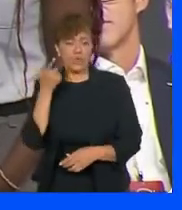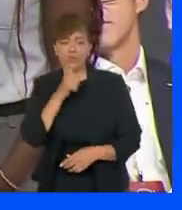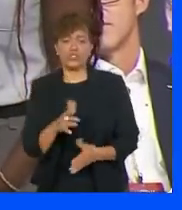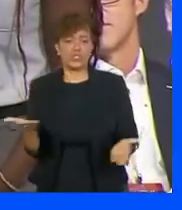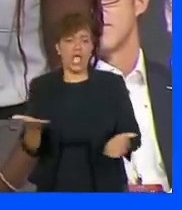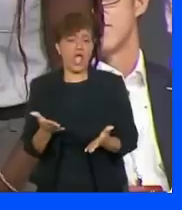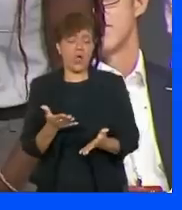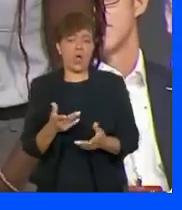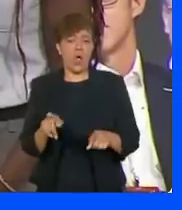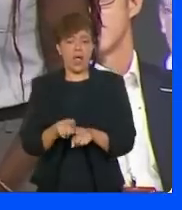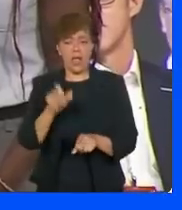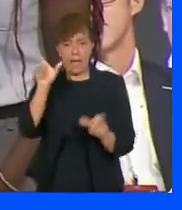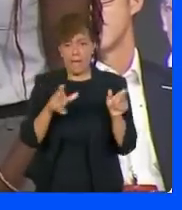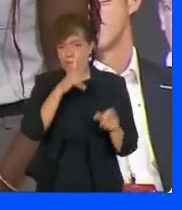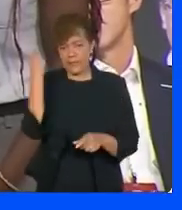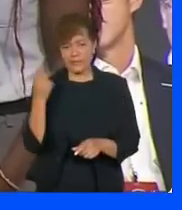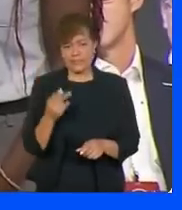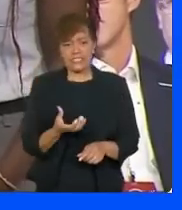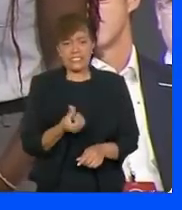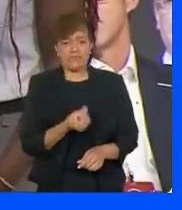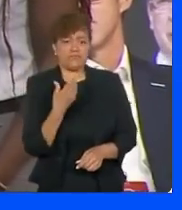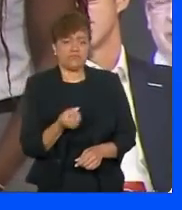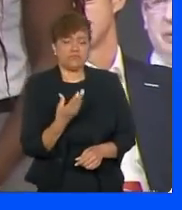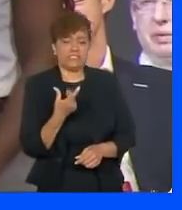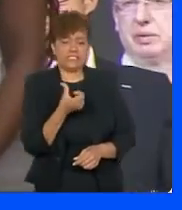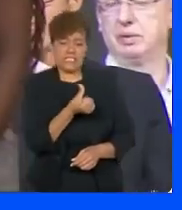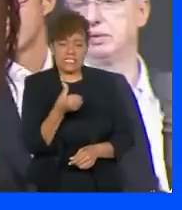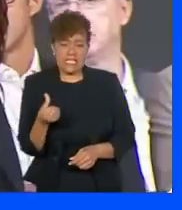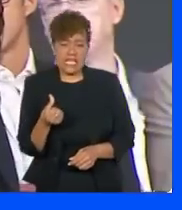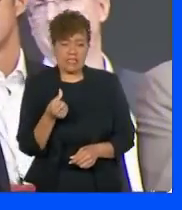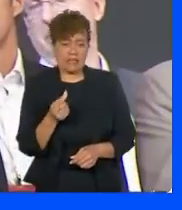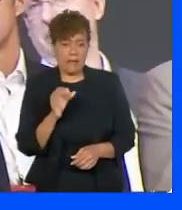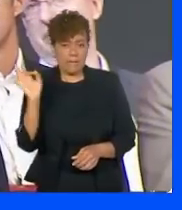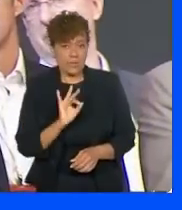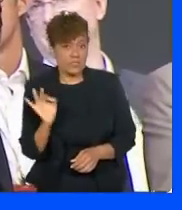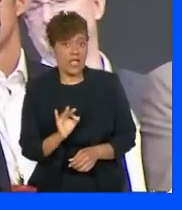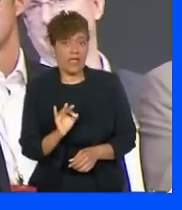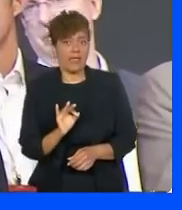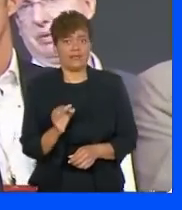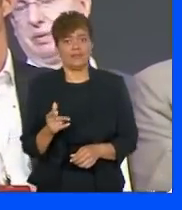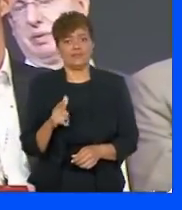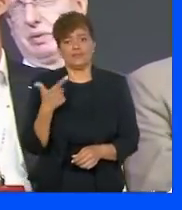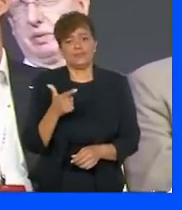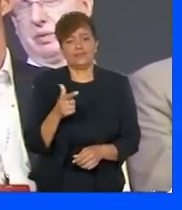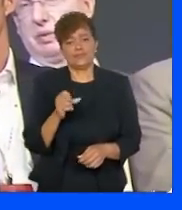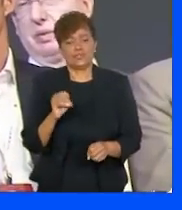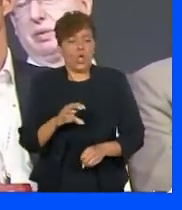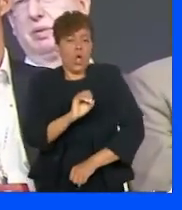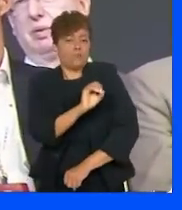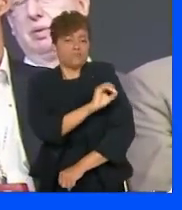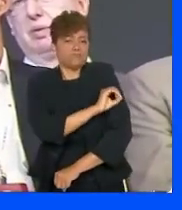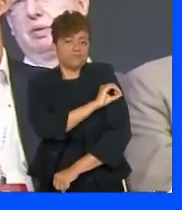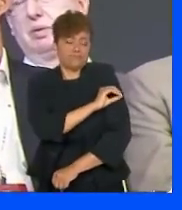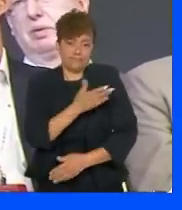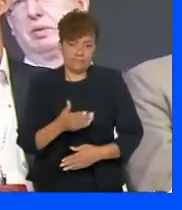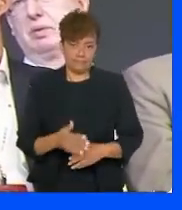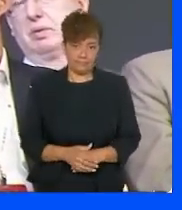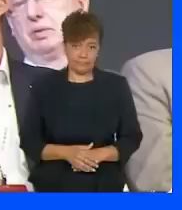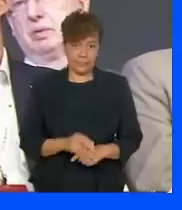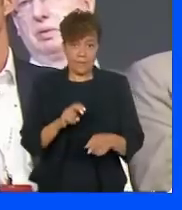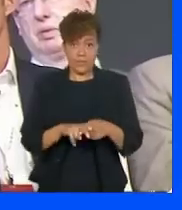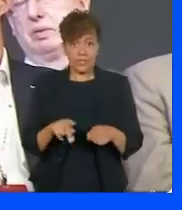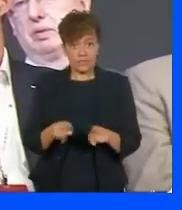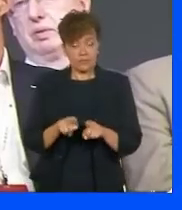quantidade de analfabetos que nós temos hoje. 60 e poucos por cento das pessoas não tem mais que o ensino fundamental. E aí a gente